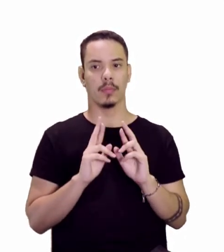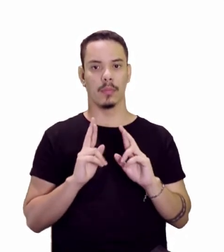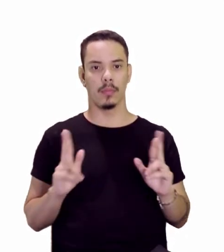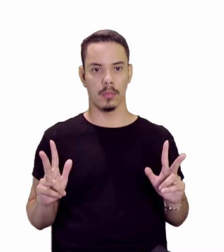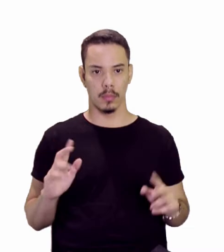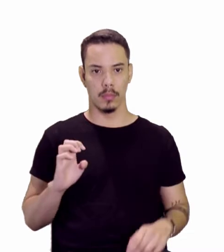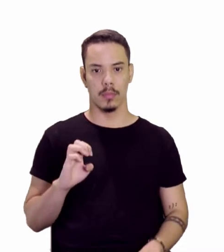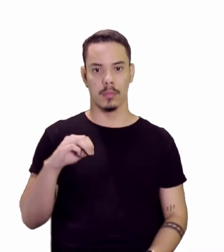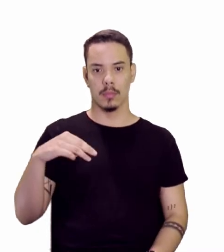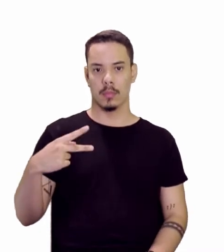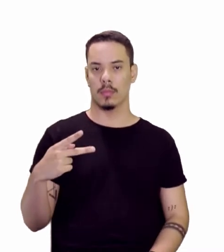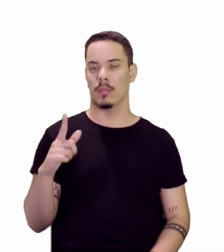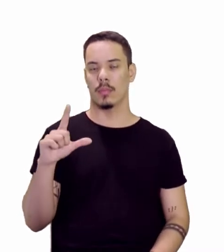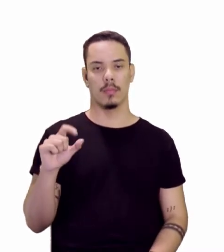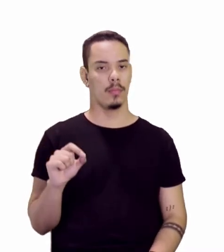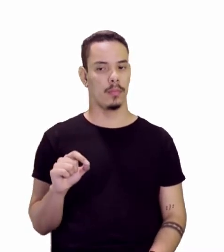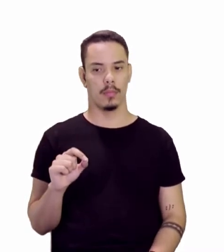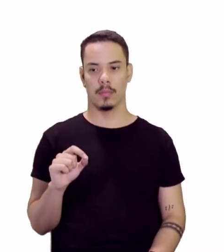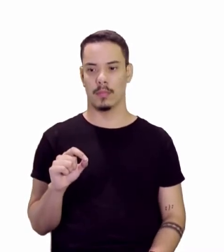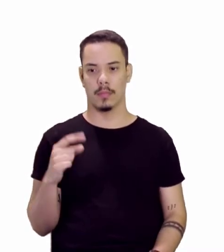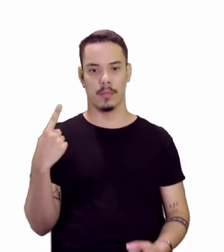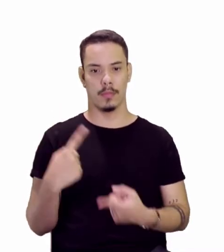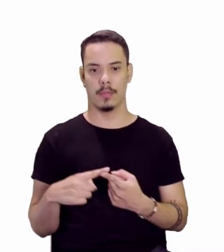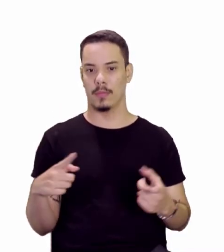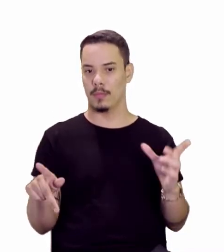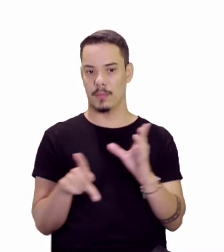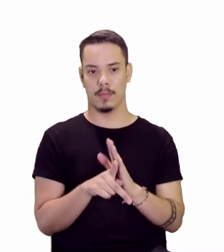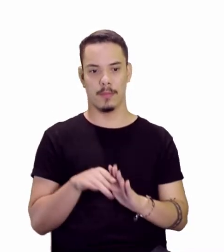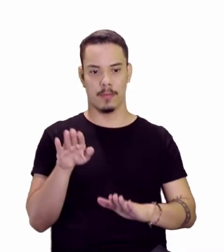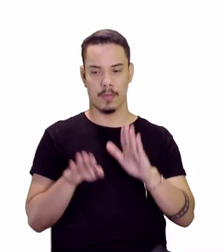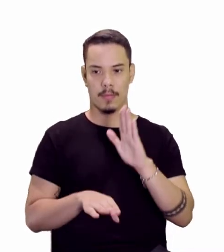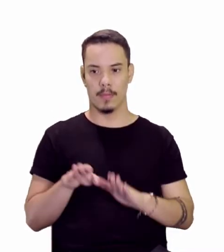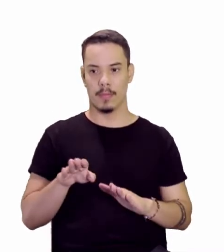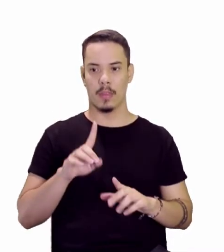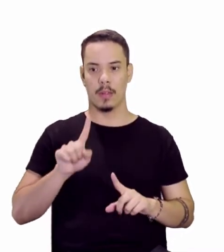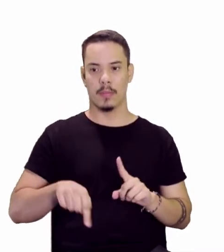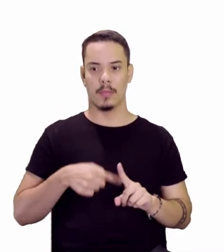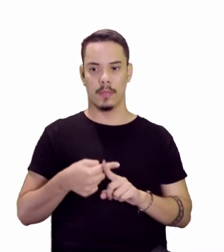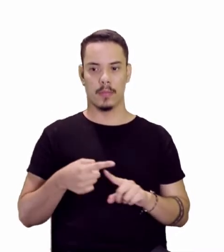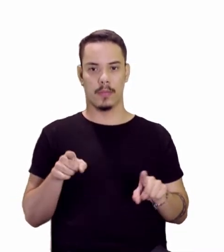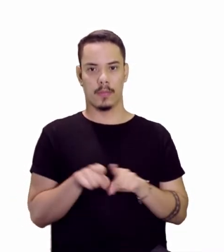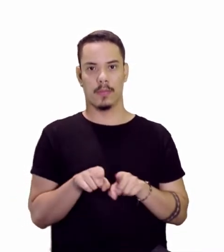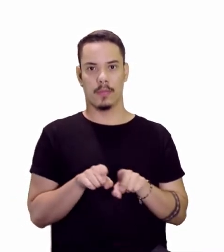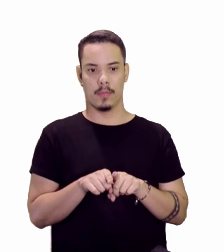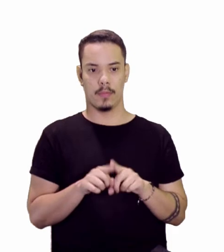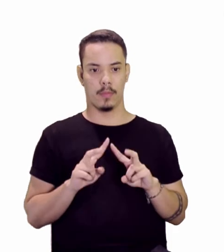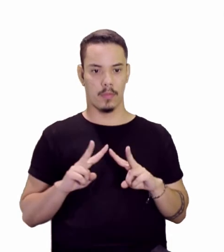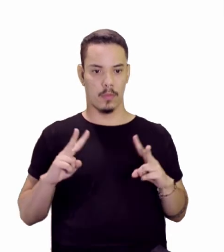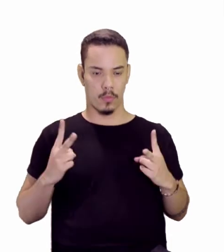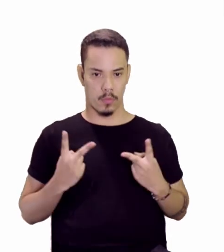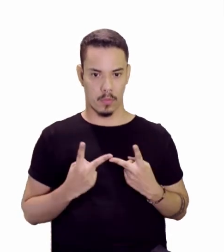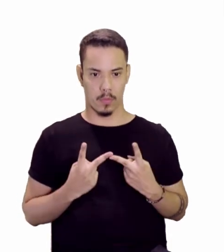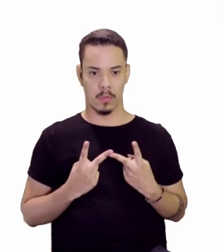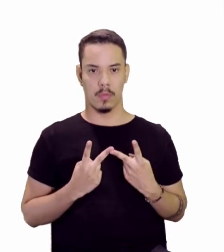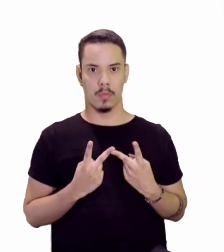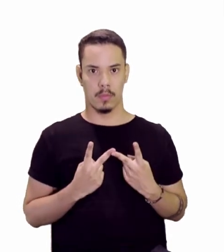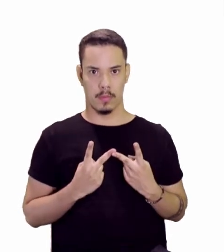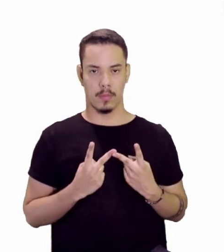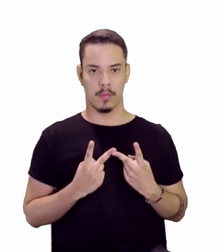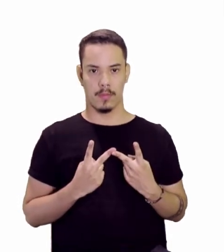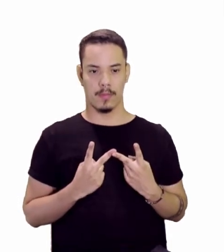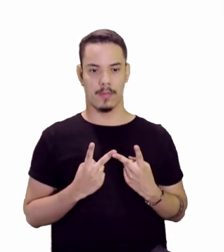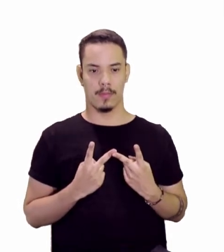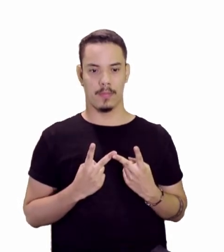empuxo, que é a força que o líquido exerce sobre o corpo, depende da densidade do líquido, certo? Do volume deslocado. Do volume deslocado e